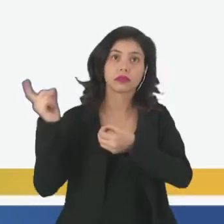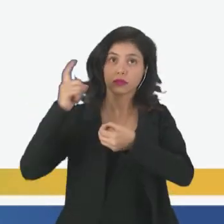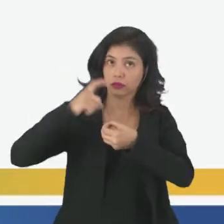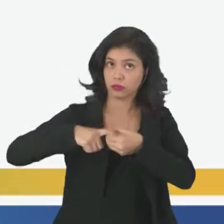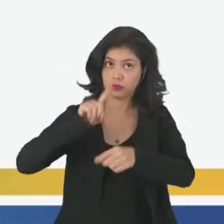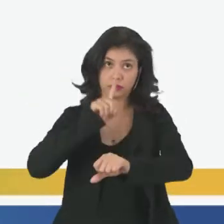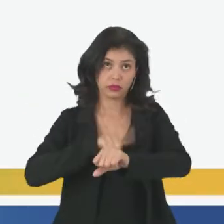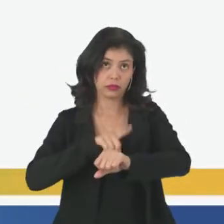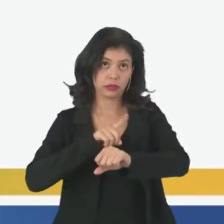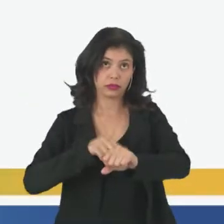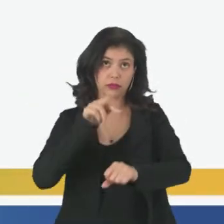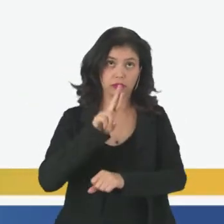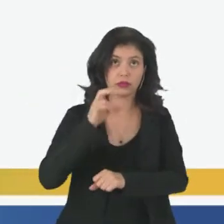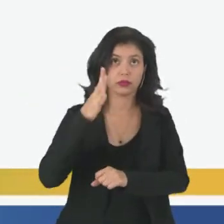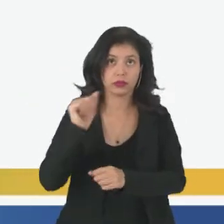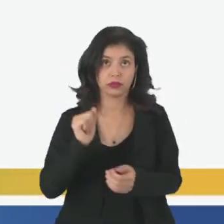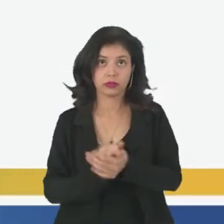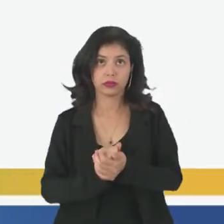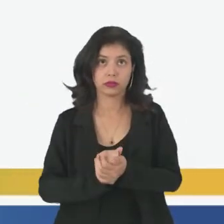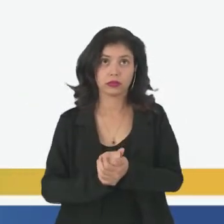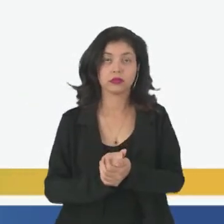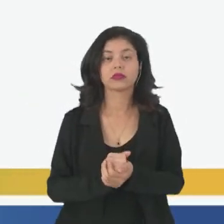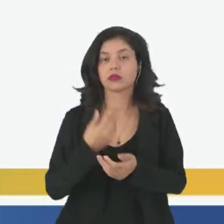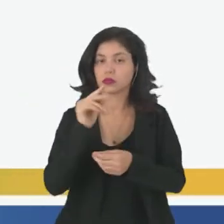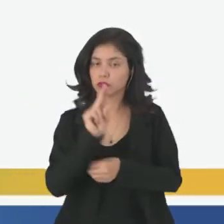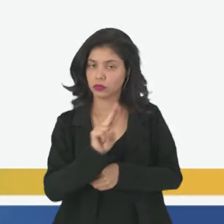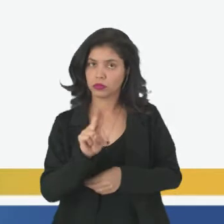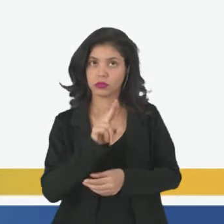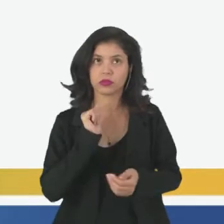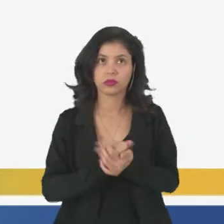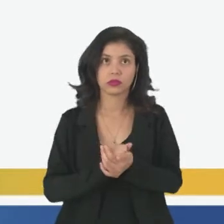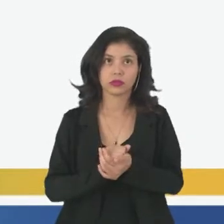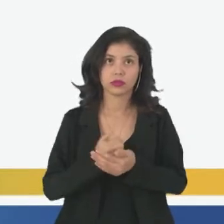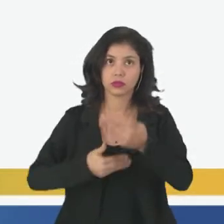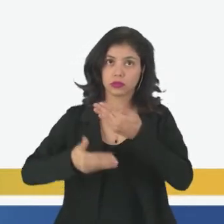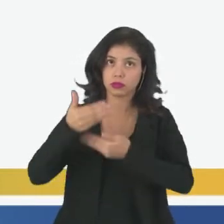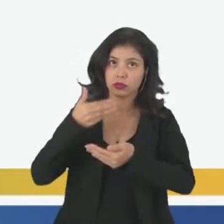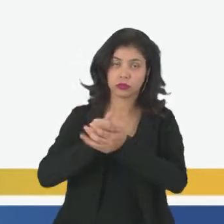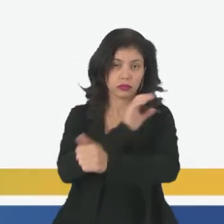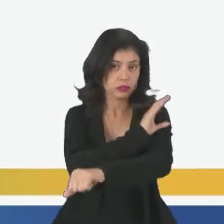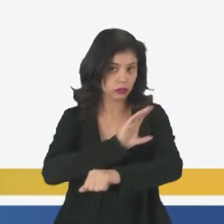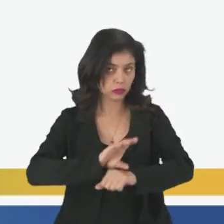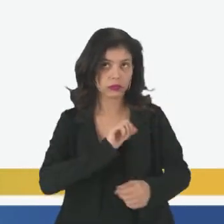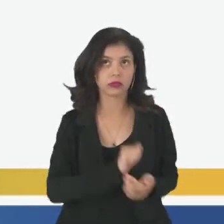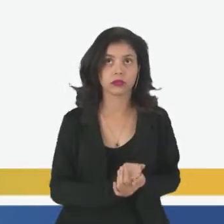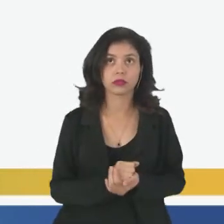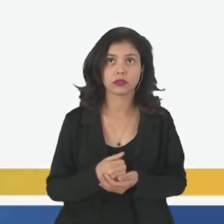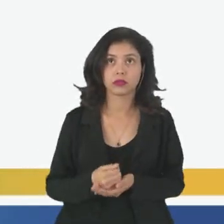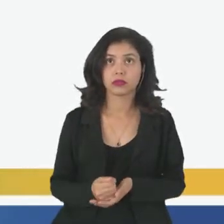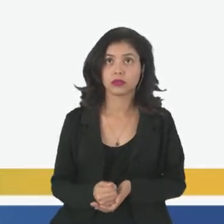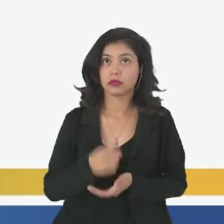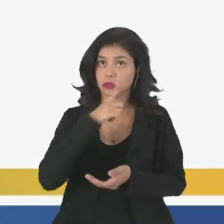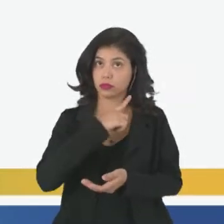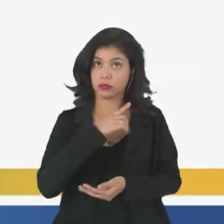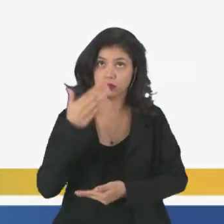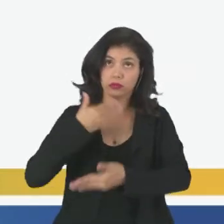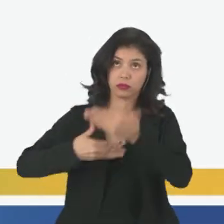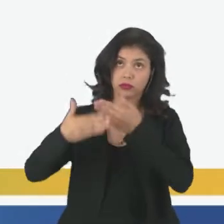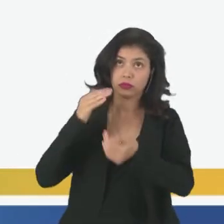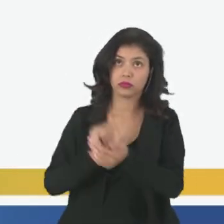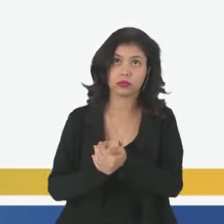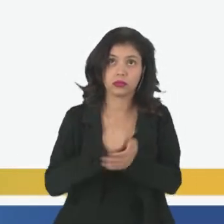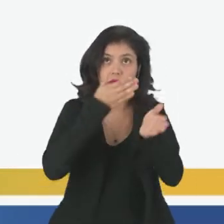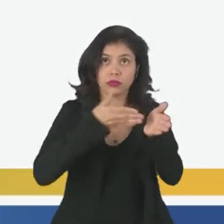retornar a um tempo obsoleto, ultrapassado, que seria um recesso cultural. Ato ou efeito de retroceder,